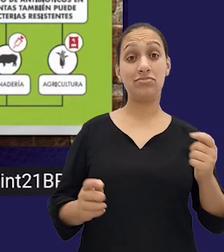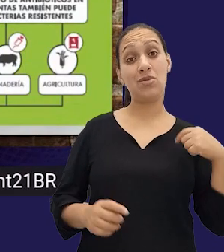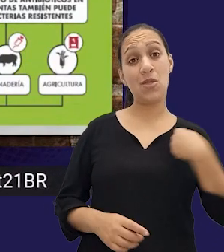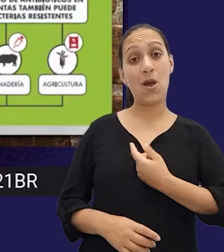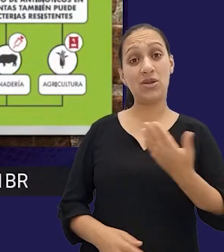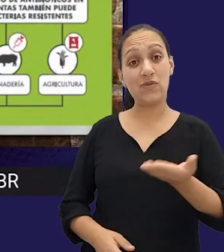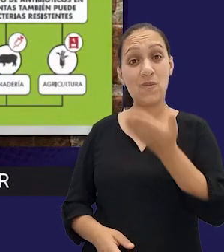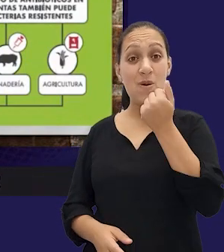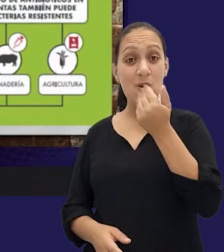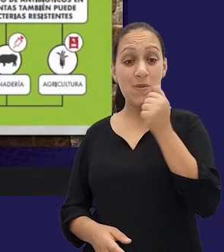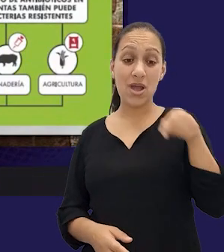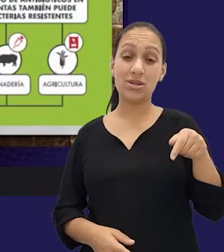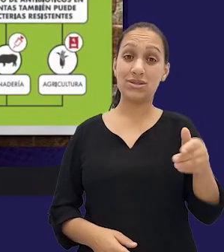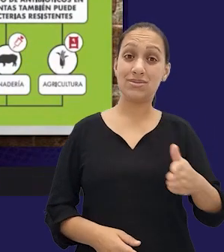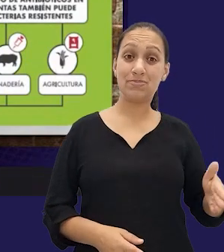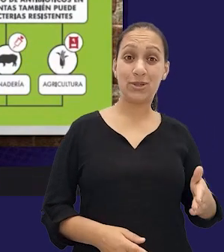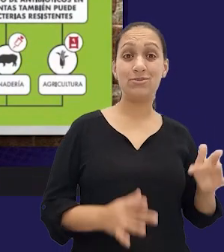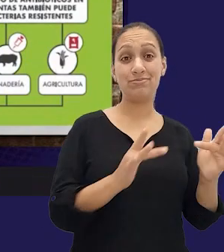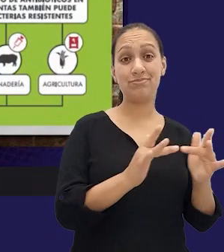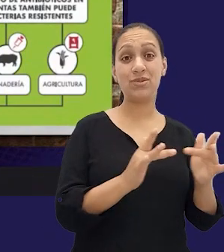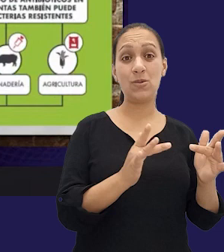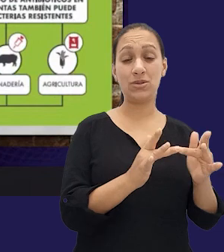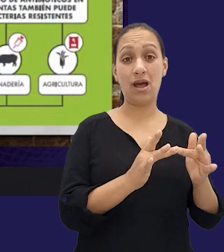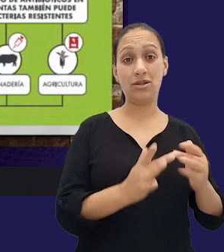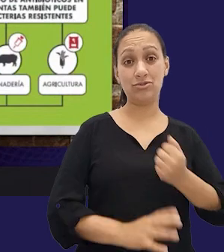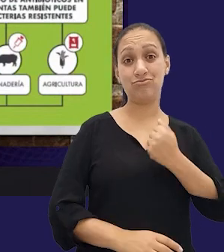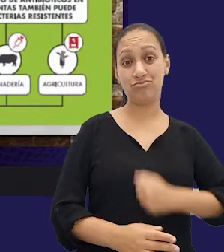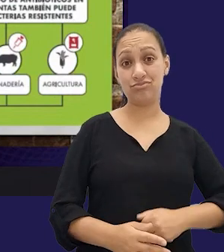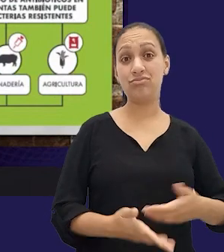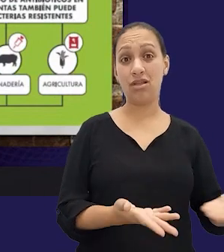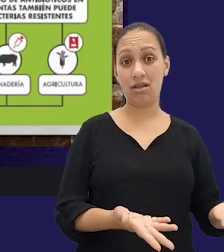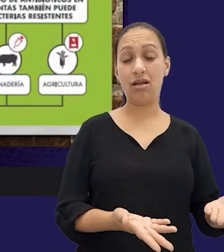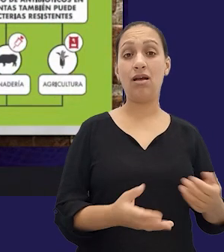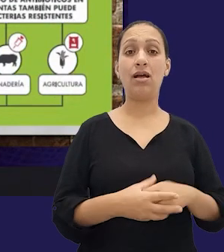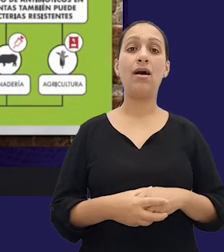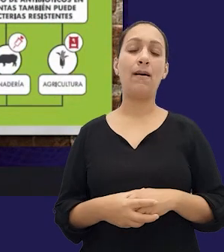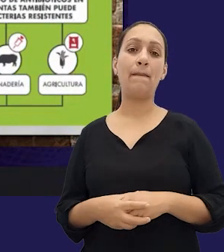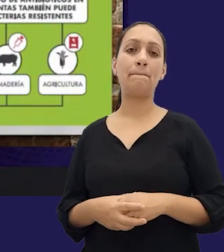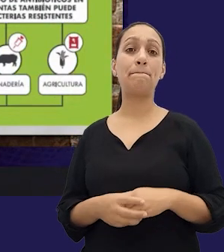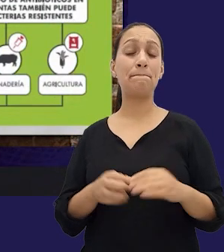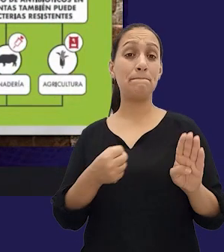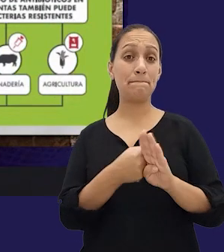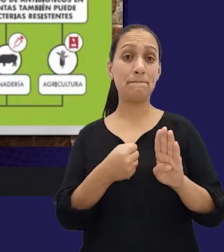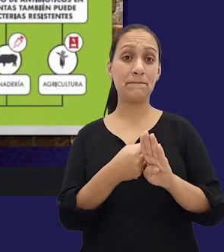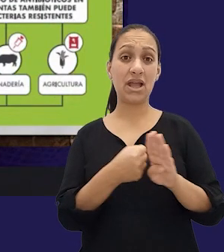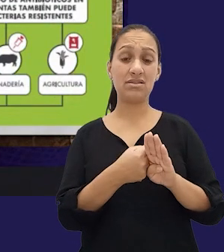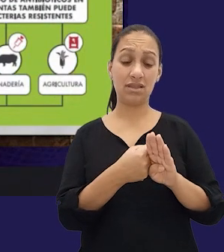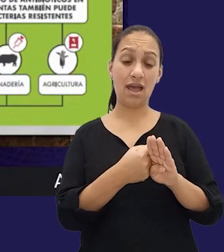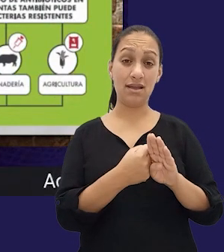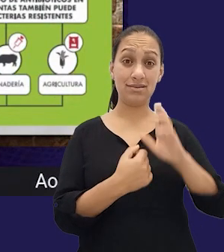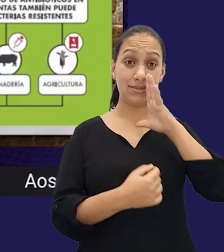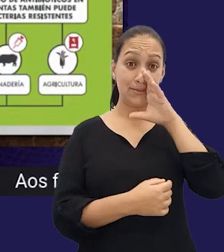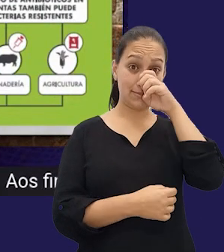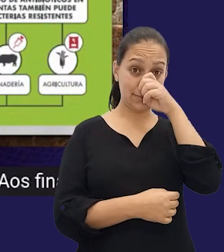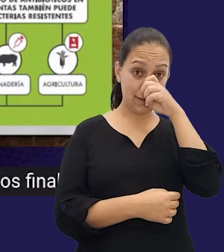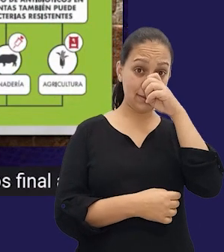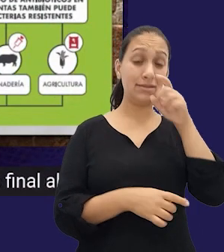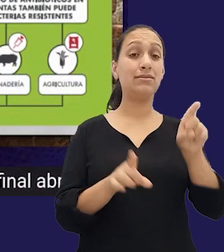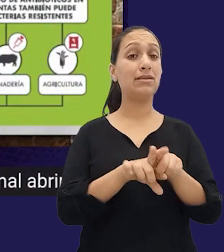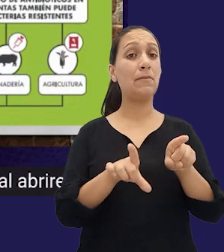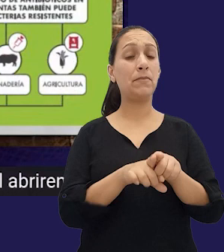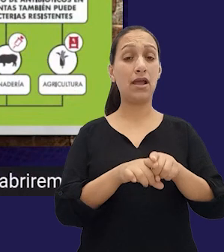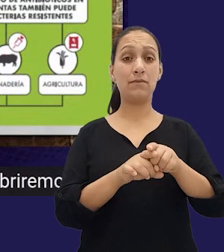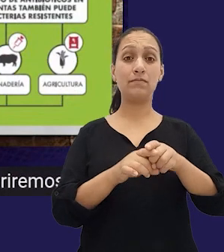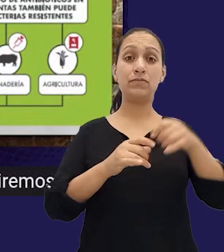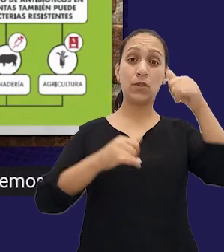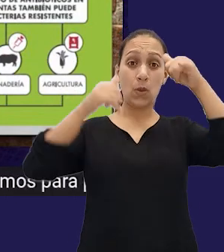peixes que foram expostos a, né, que tiveram contato com essas bactérias resistentes. O gado,